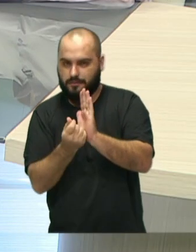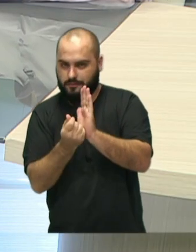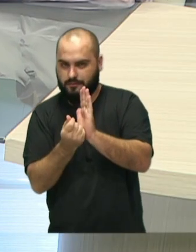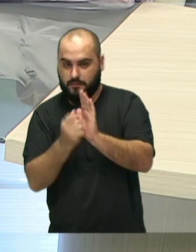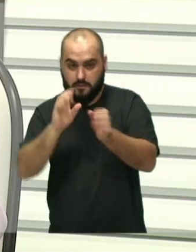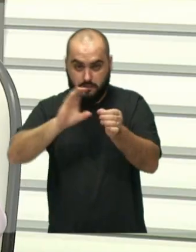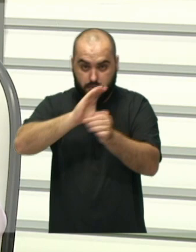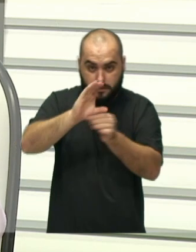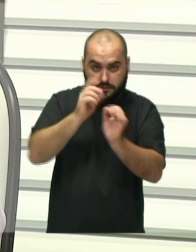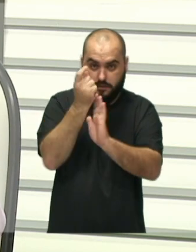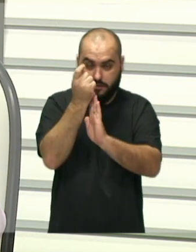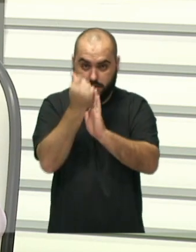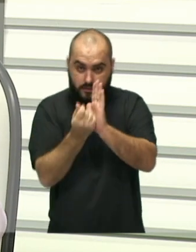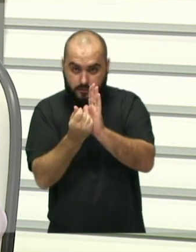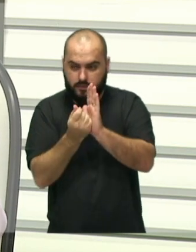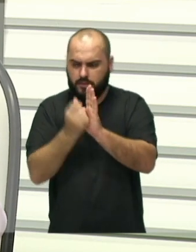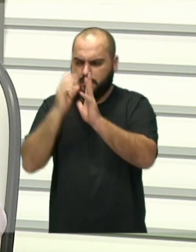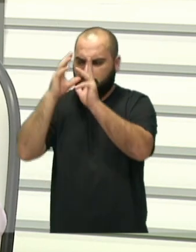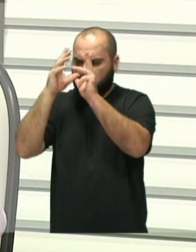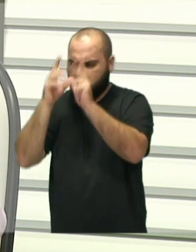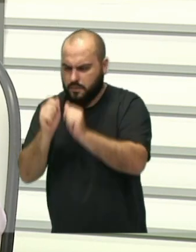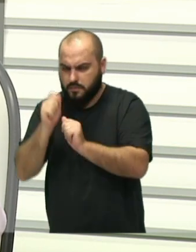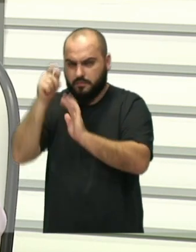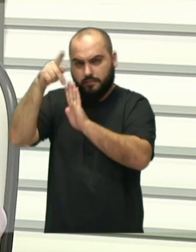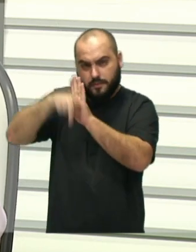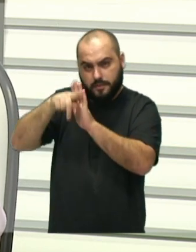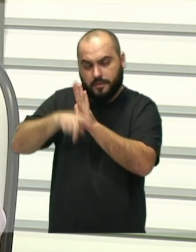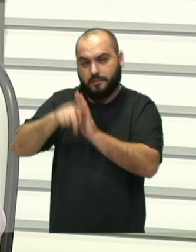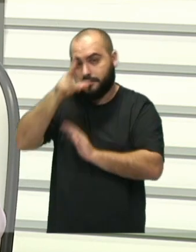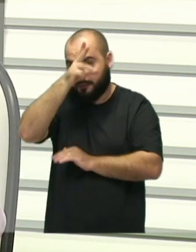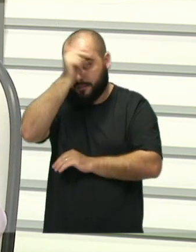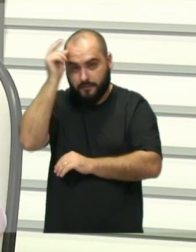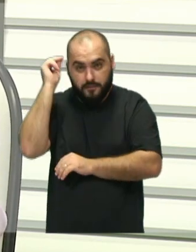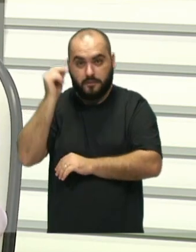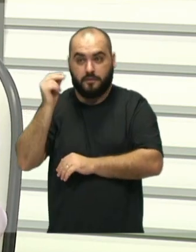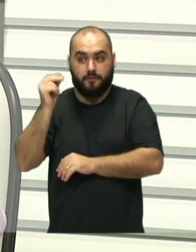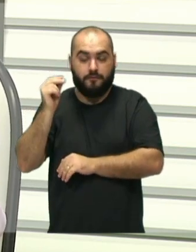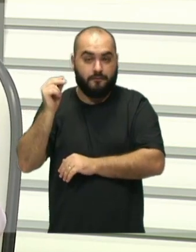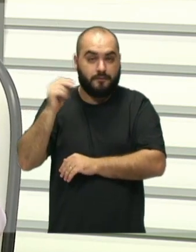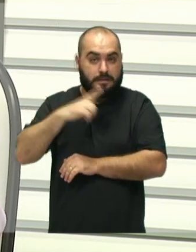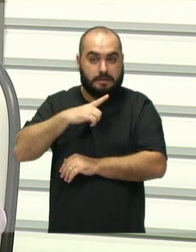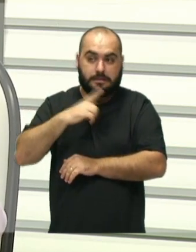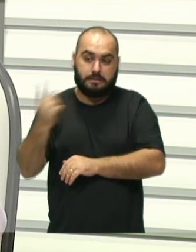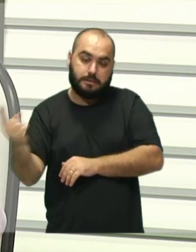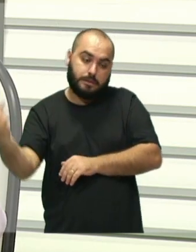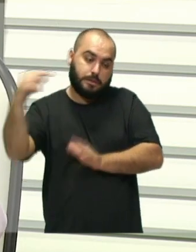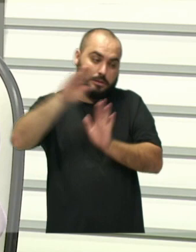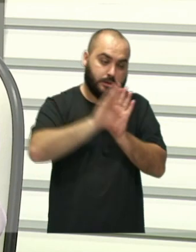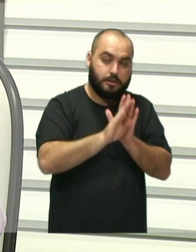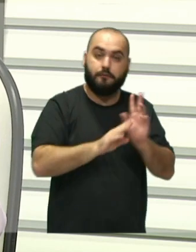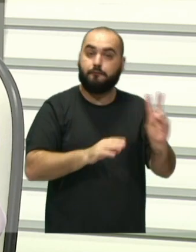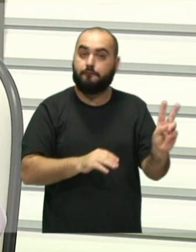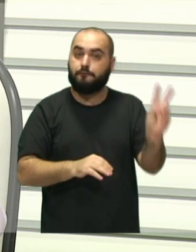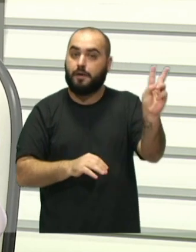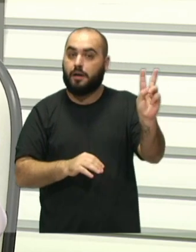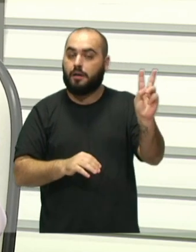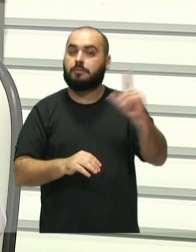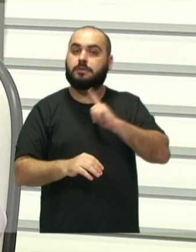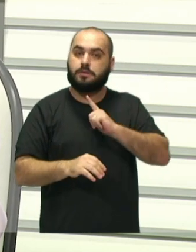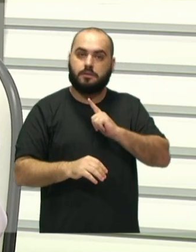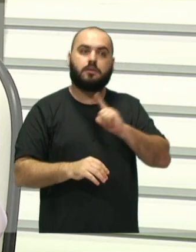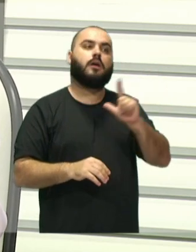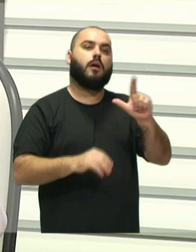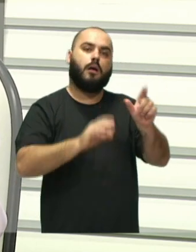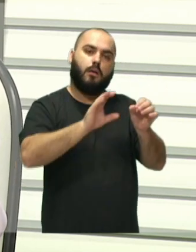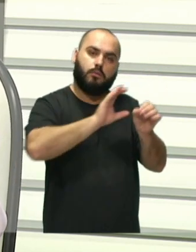todos os projetos que vem do executivo que têm valores envolvidos essa comissão também precisa exara seu parecer